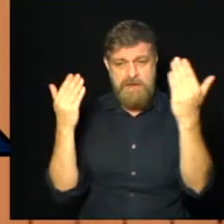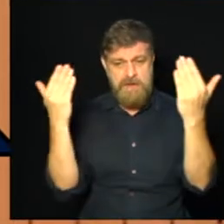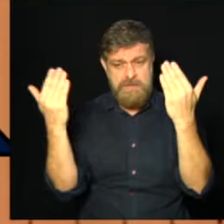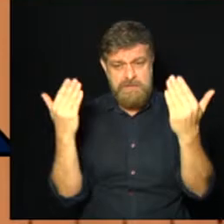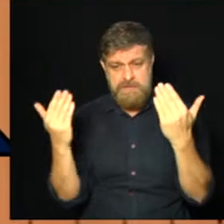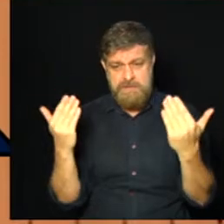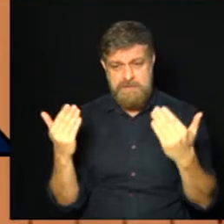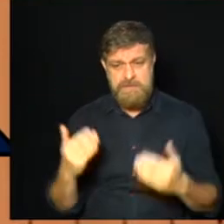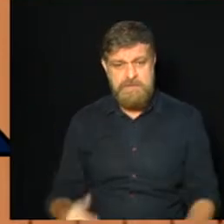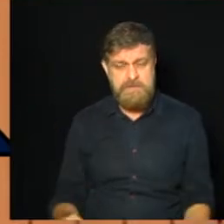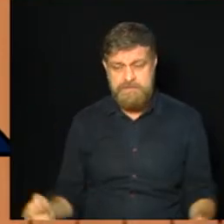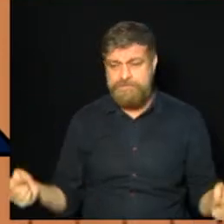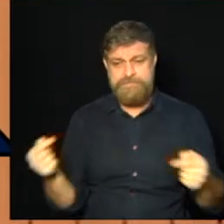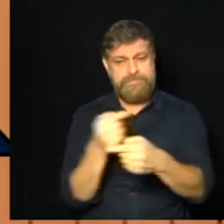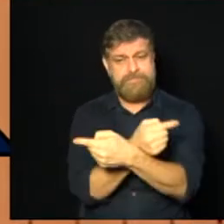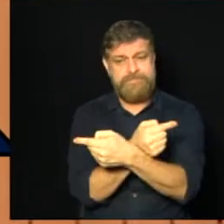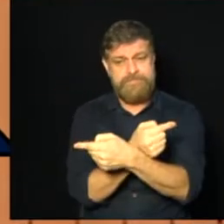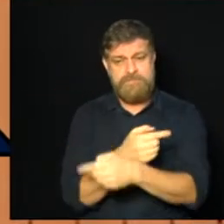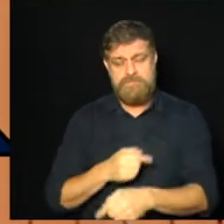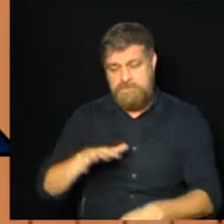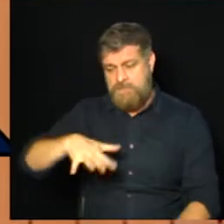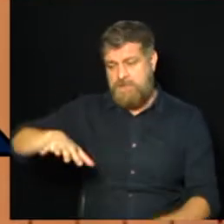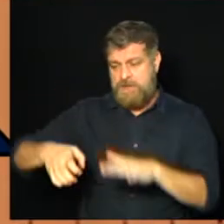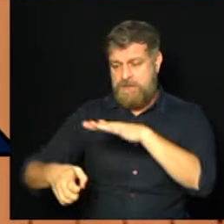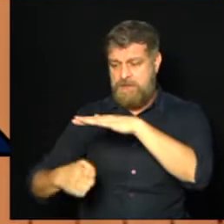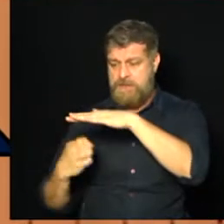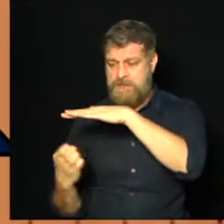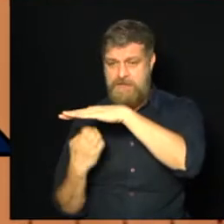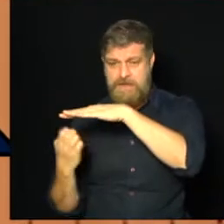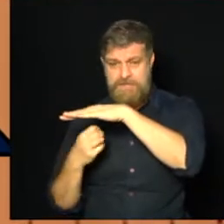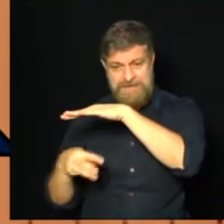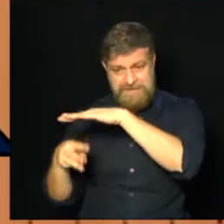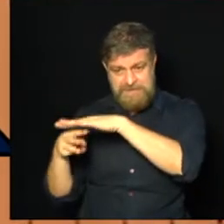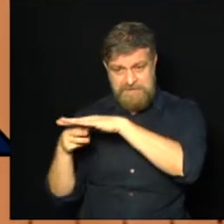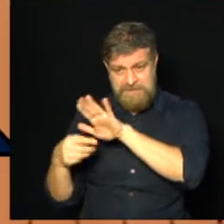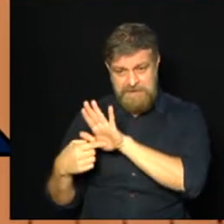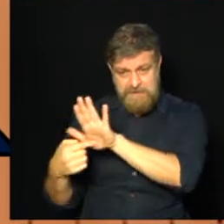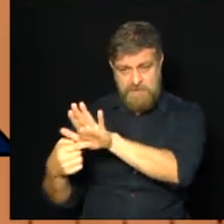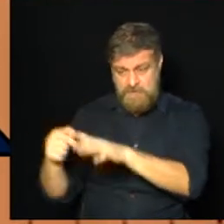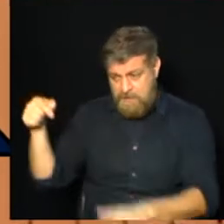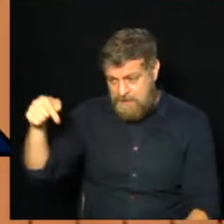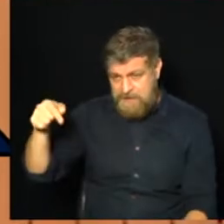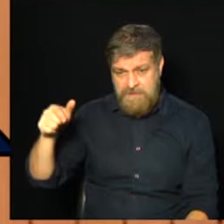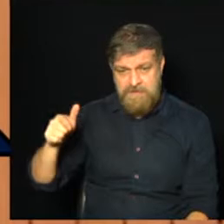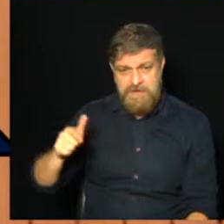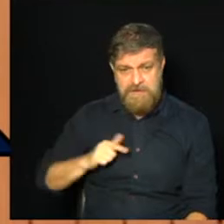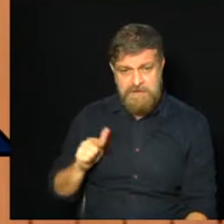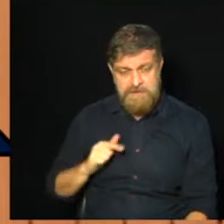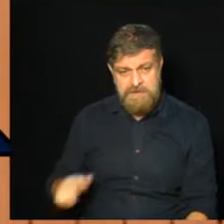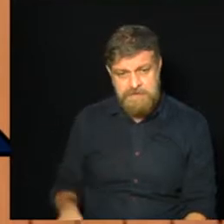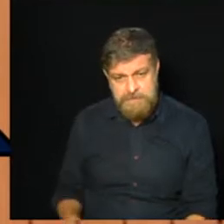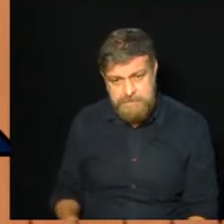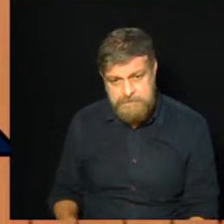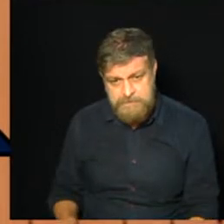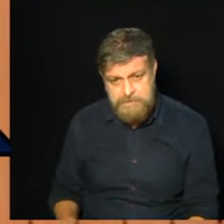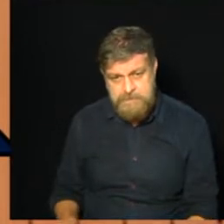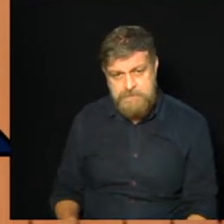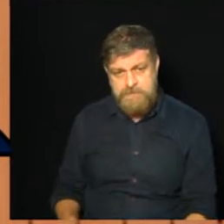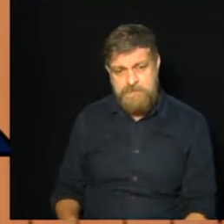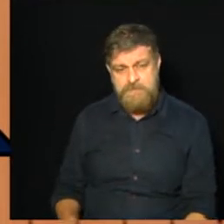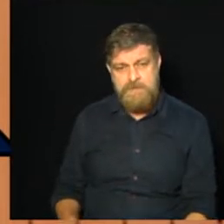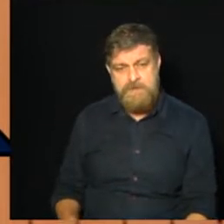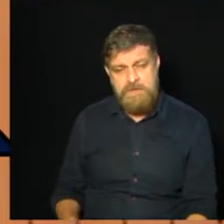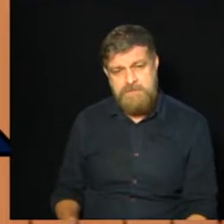já demonstra que, na verdade, o setor privado, o que foi apresentado é que dentro do que foi, digamos